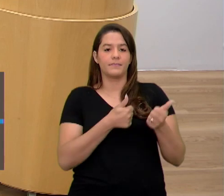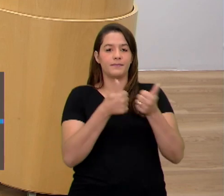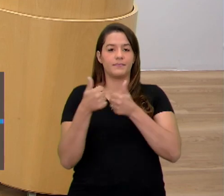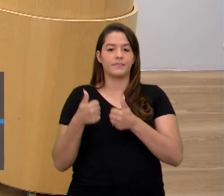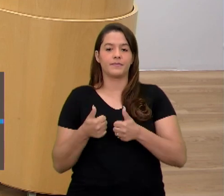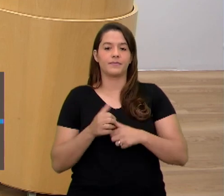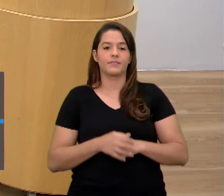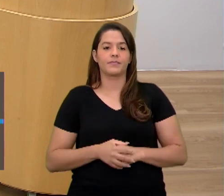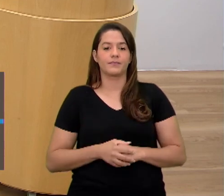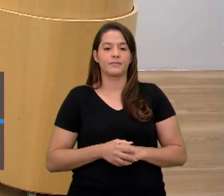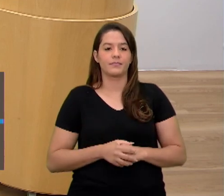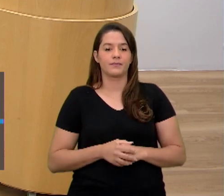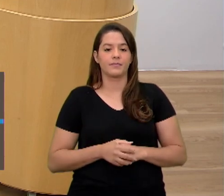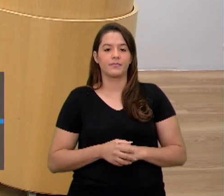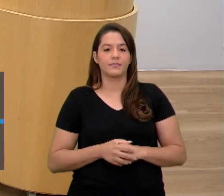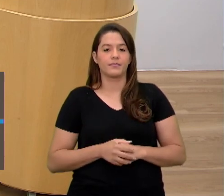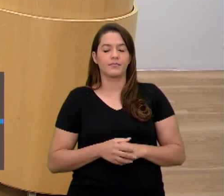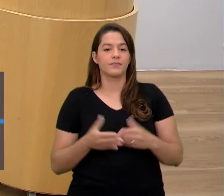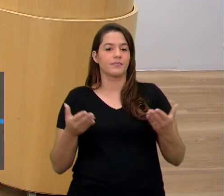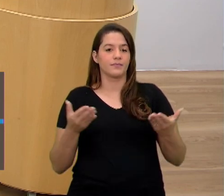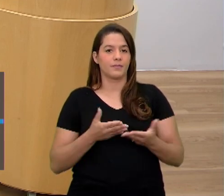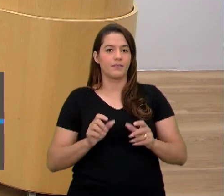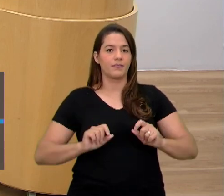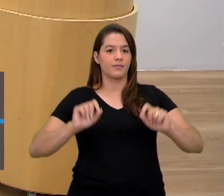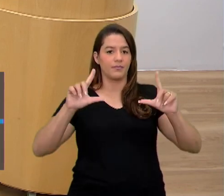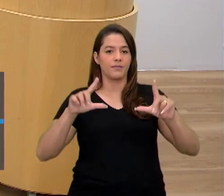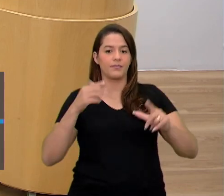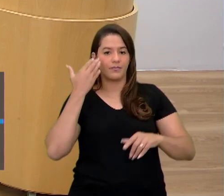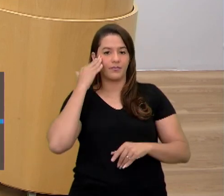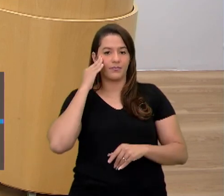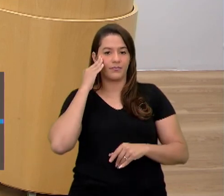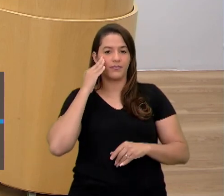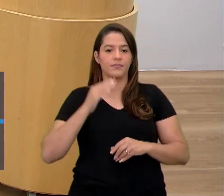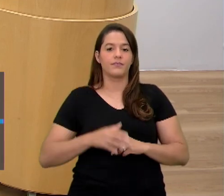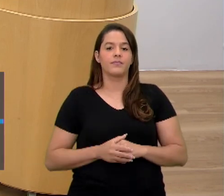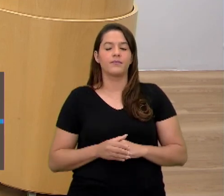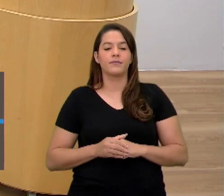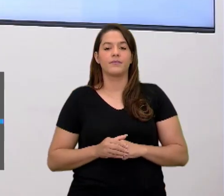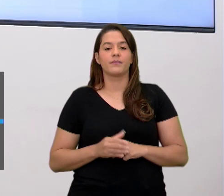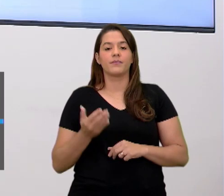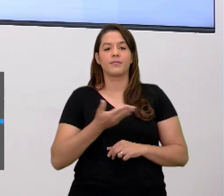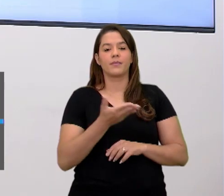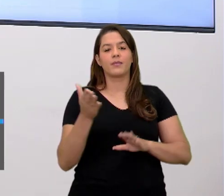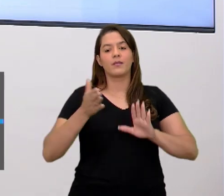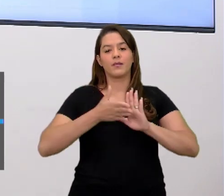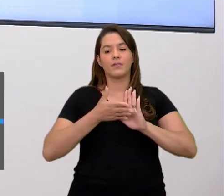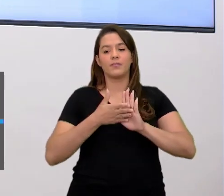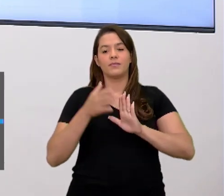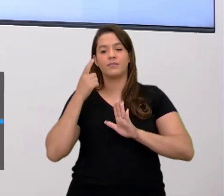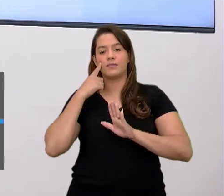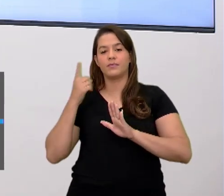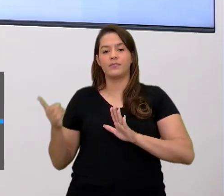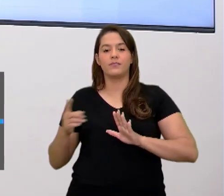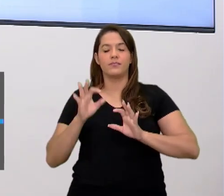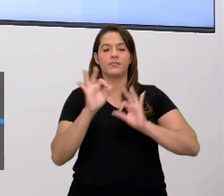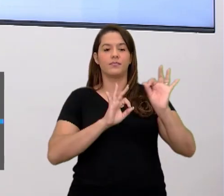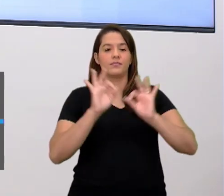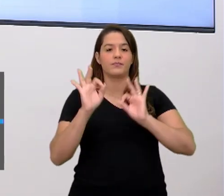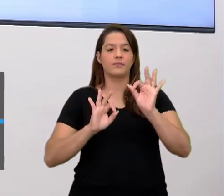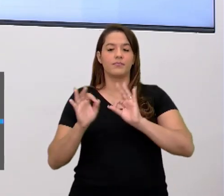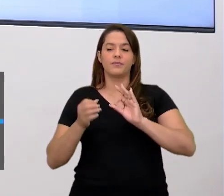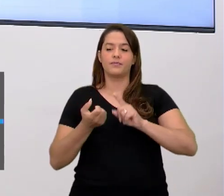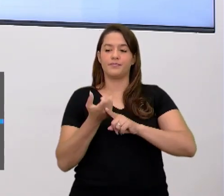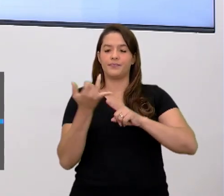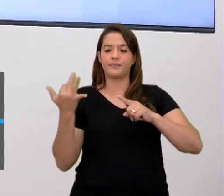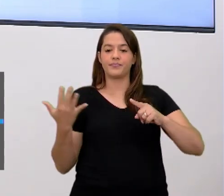tá meio congestionado. Então foi isso, tá, ok? Entenderam? Então a proposta aí, pessoas com ocupação. Veja, fiz o cálculo do